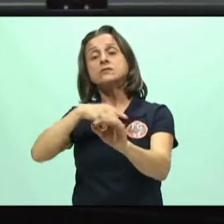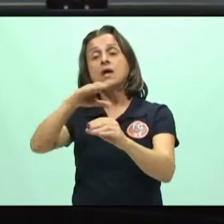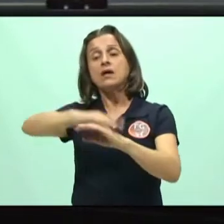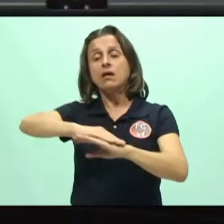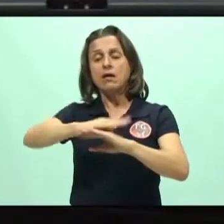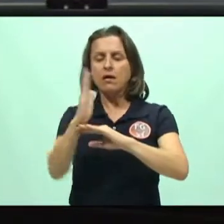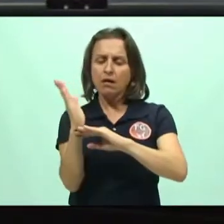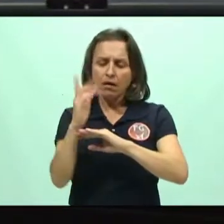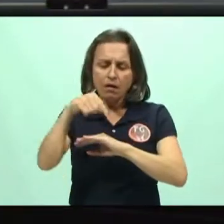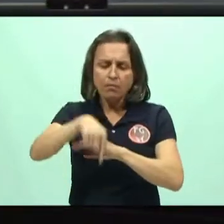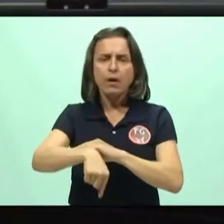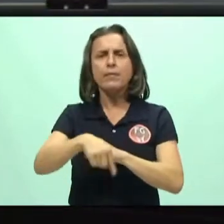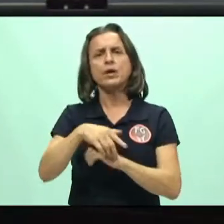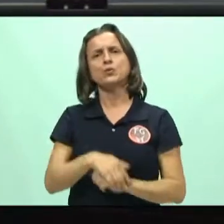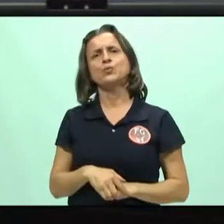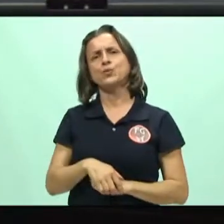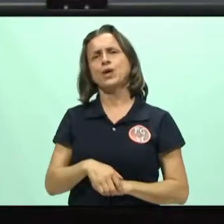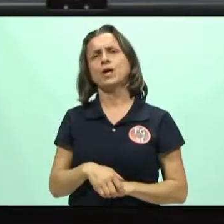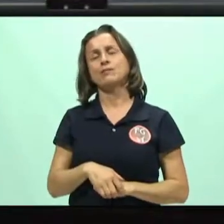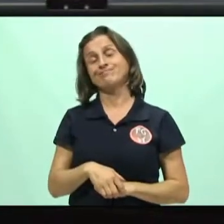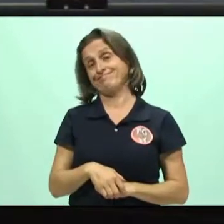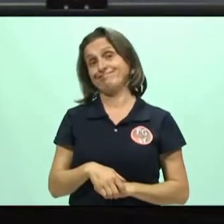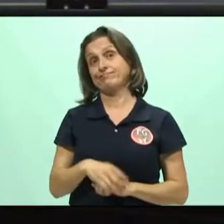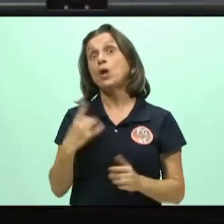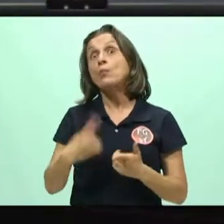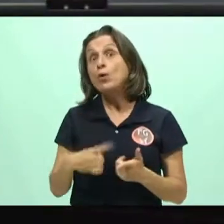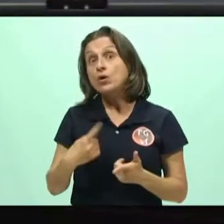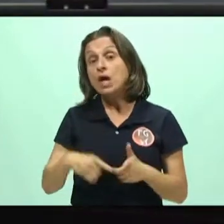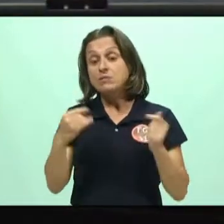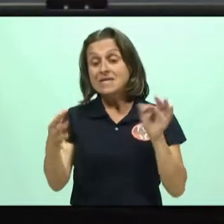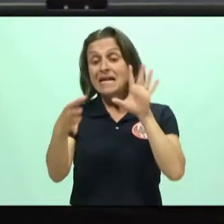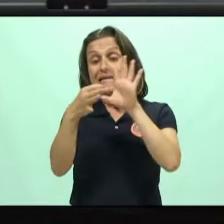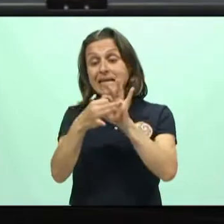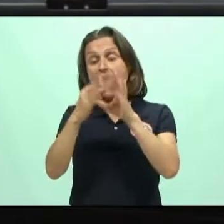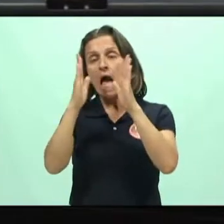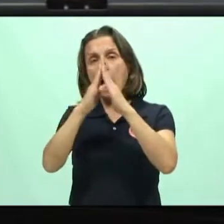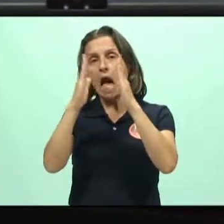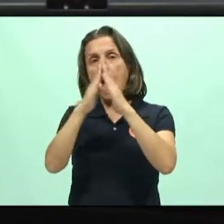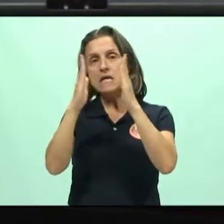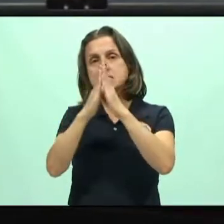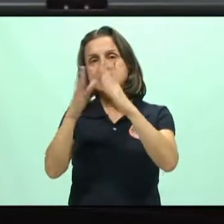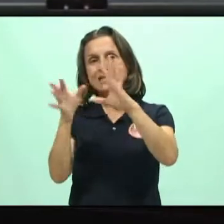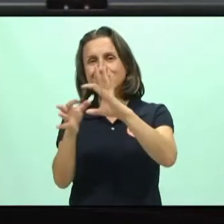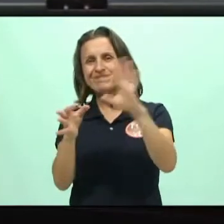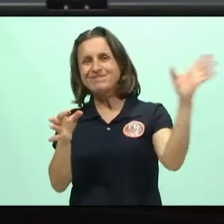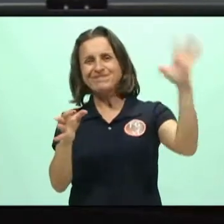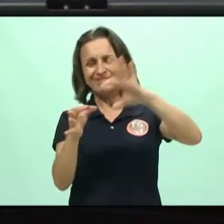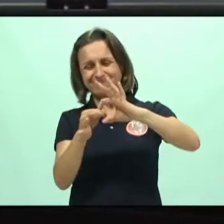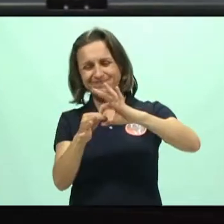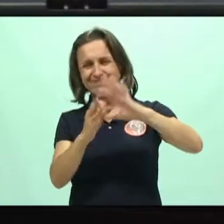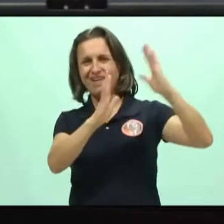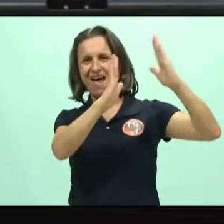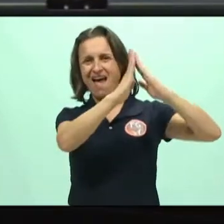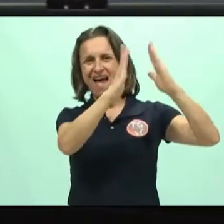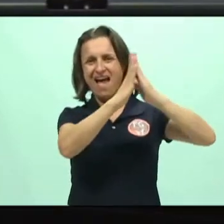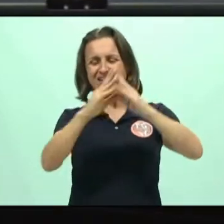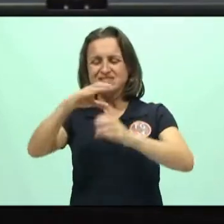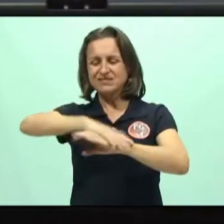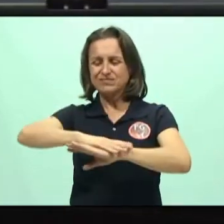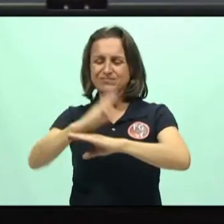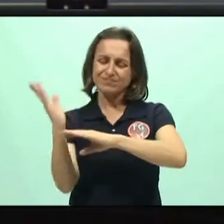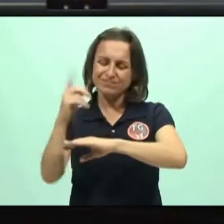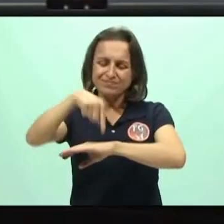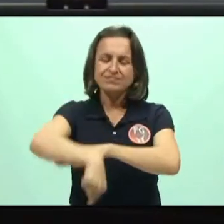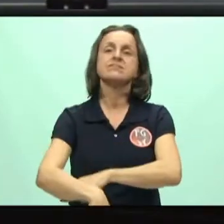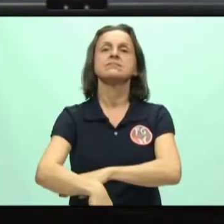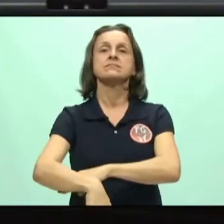fazer as ligações das suas casas na rede né